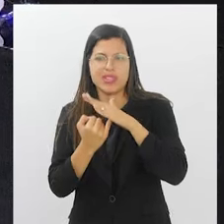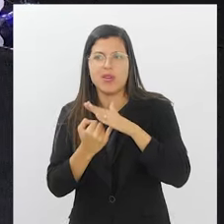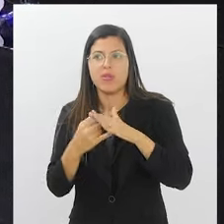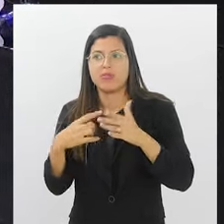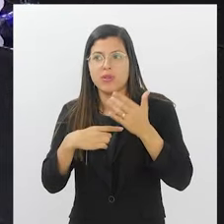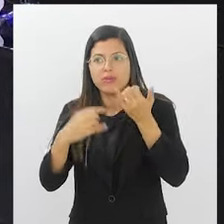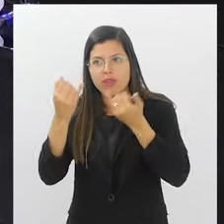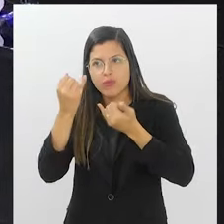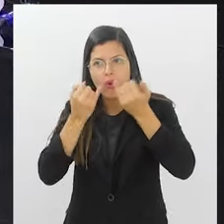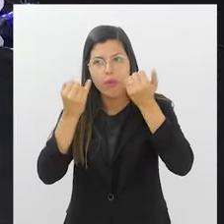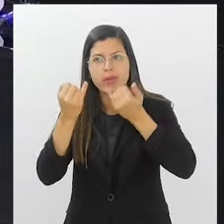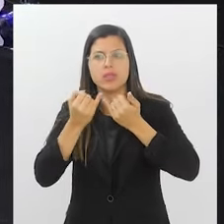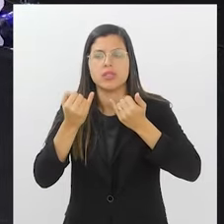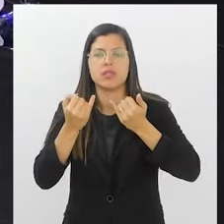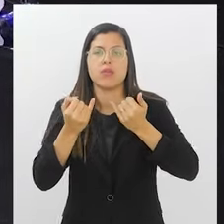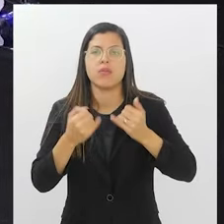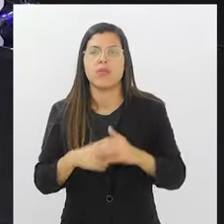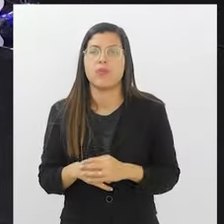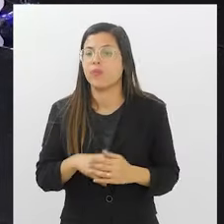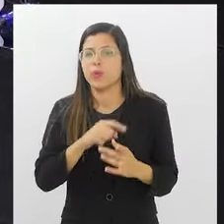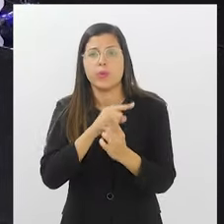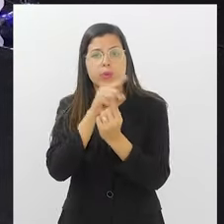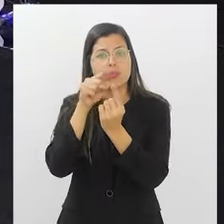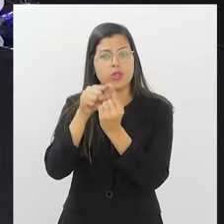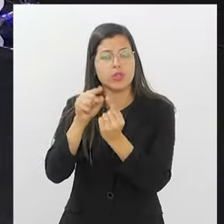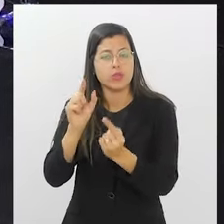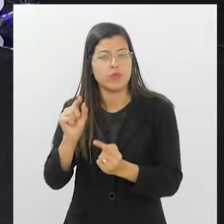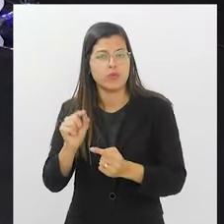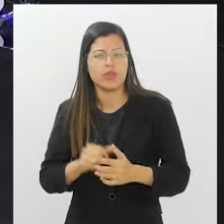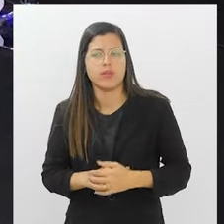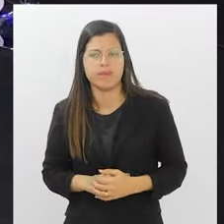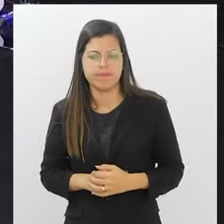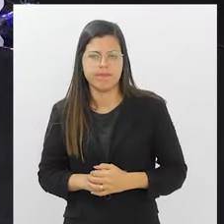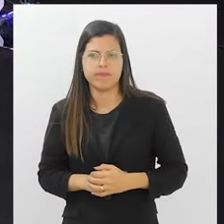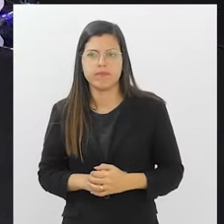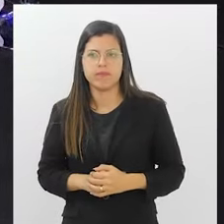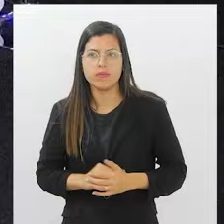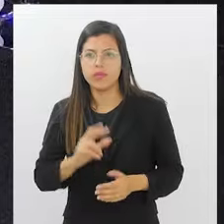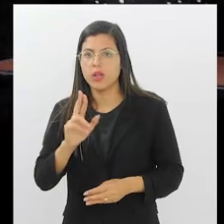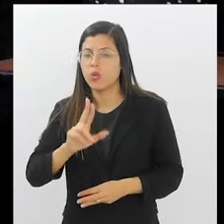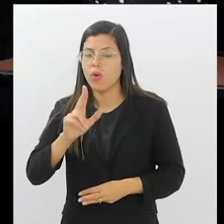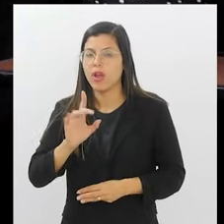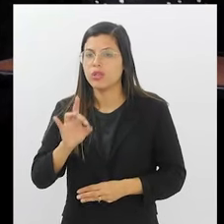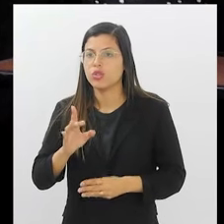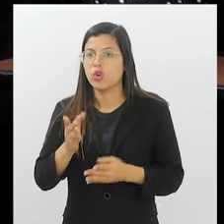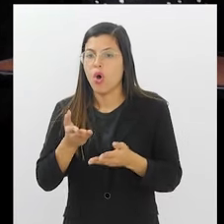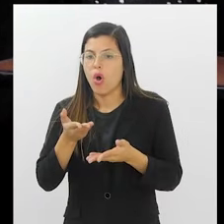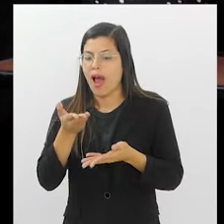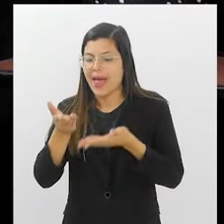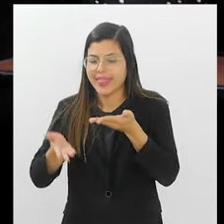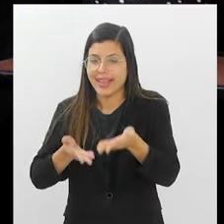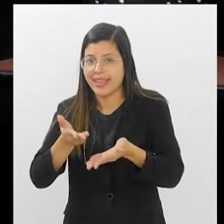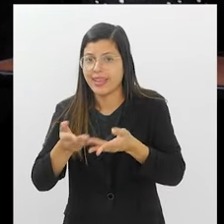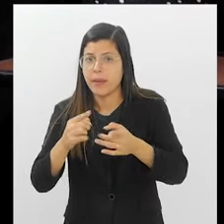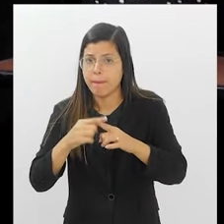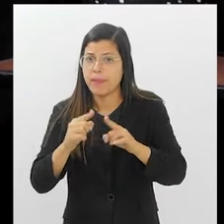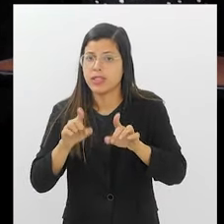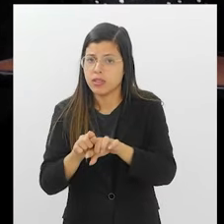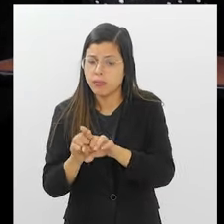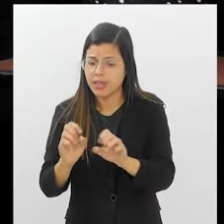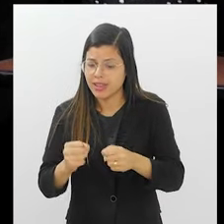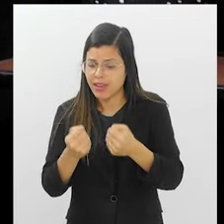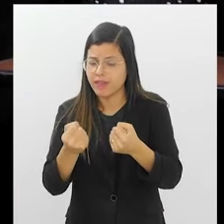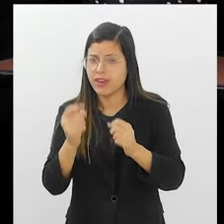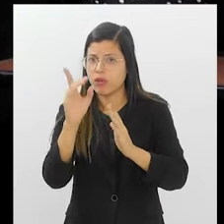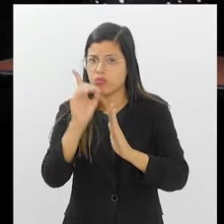recebem informação, porque o nosso propósito, né, não é só atender, mas também defender o